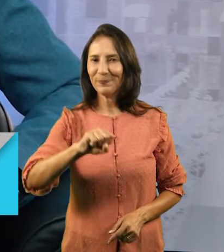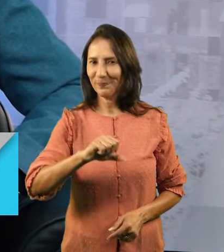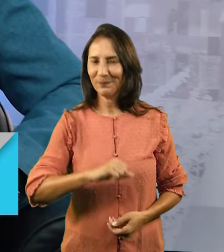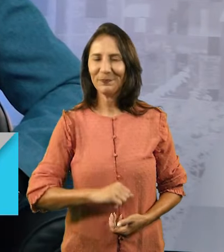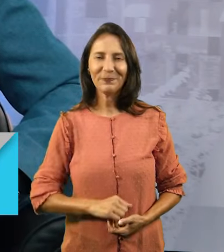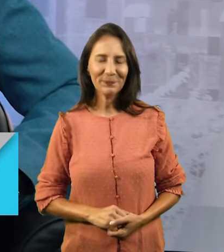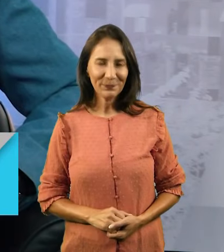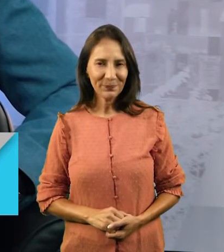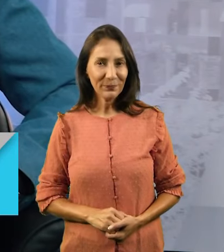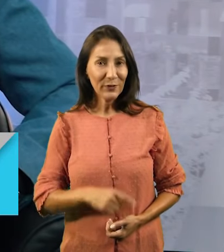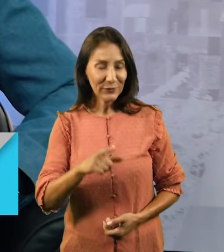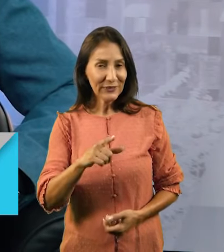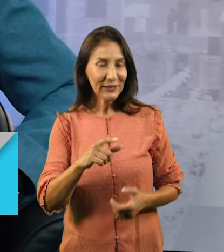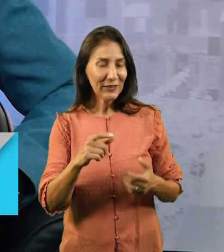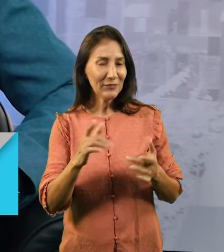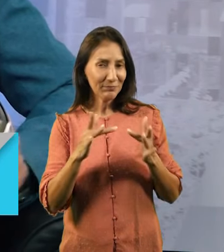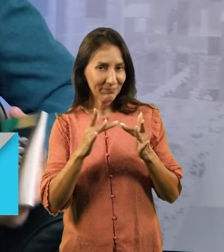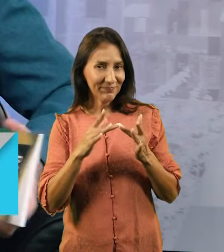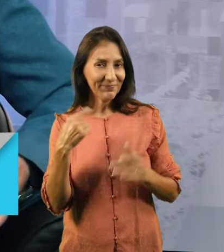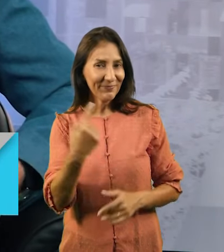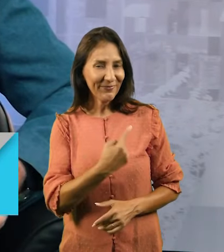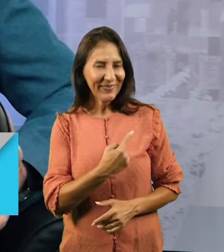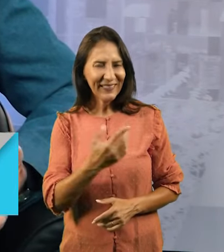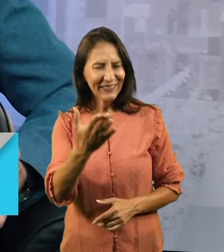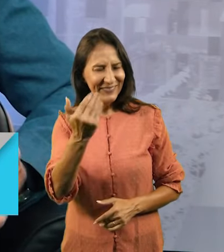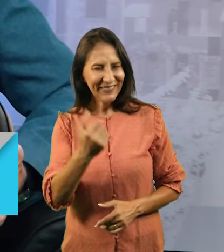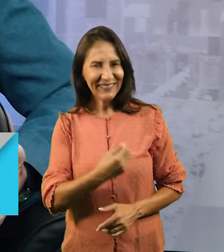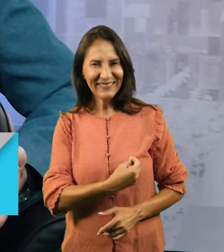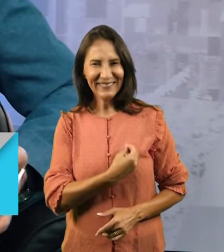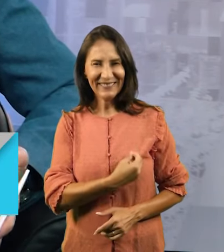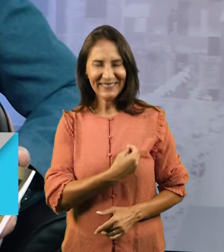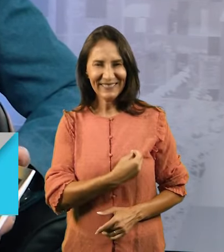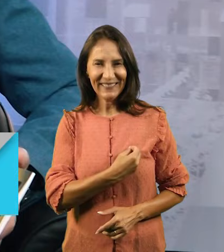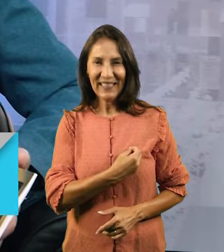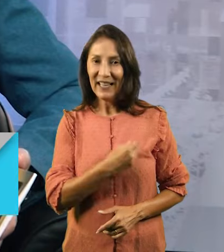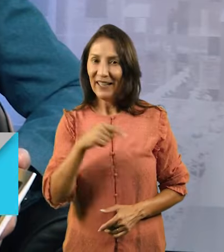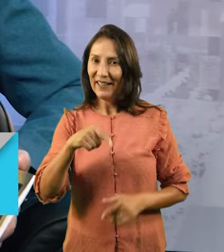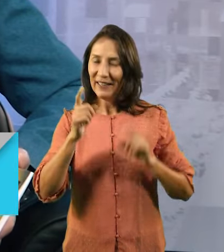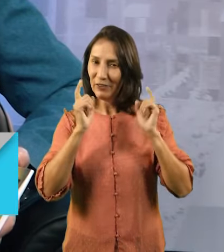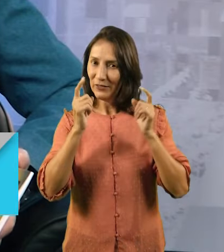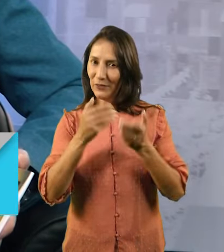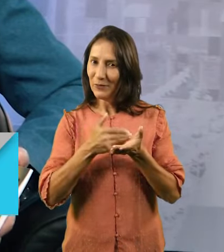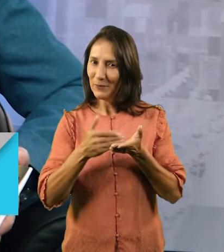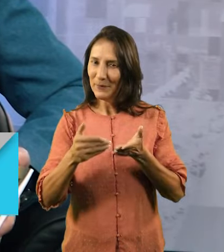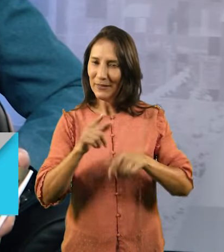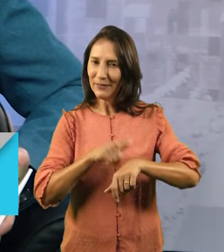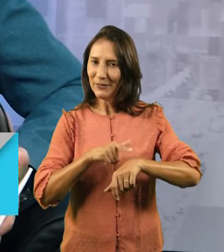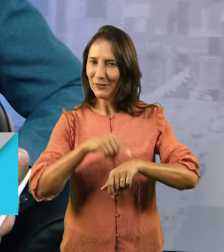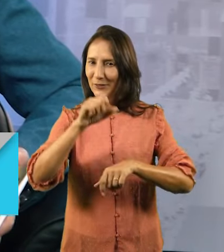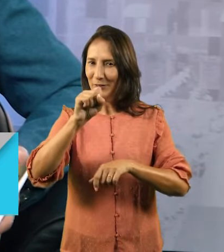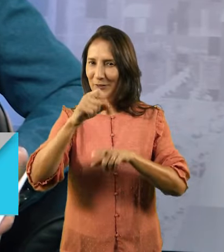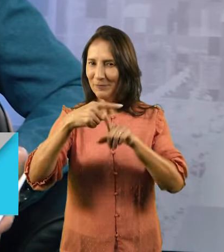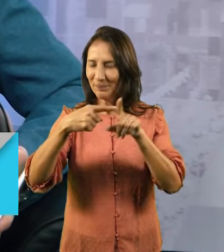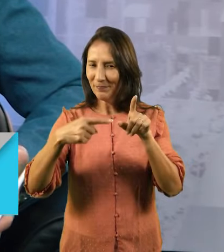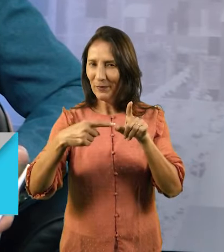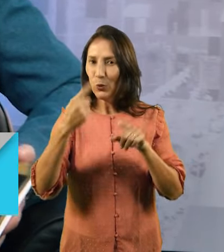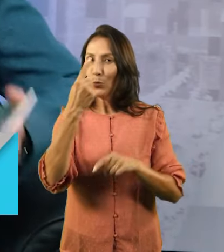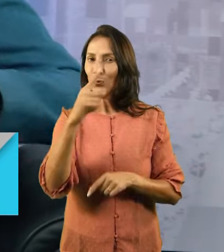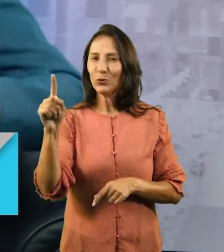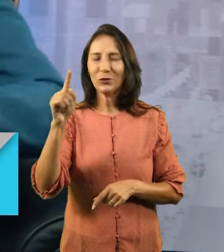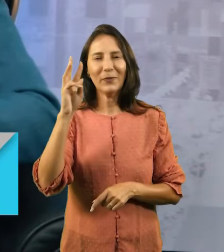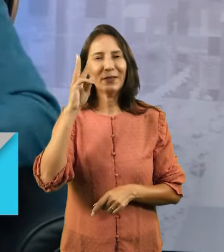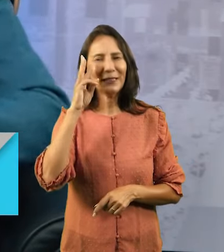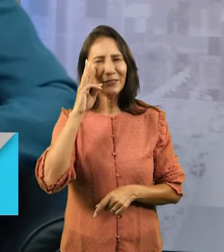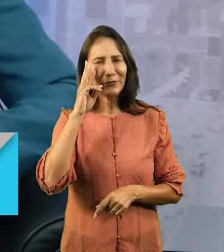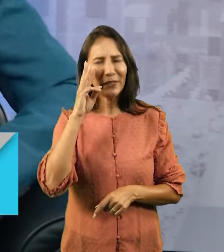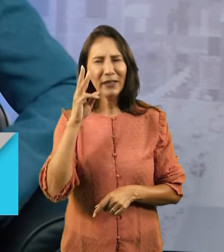31-3448-9898. Fale conosco, venha participar. Esta reunião começa às 8h30 da manhã, na última terça do mês. Forme